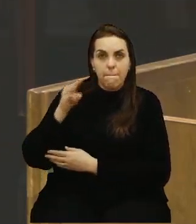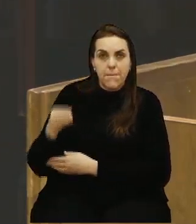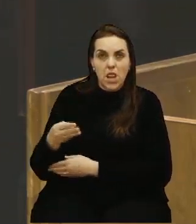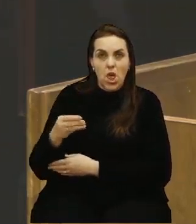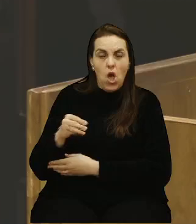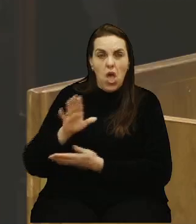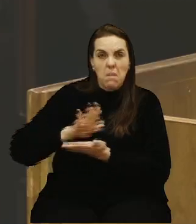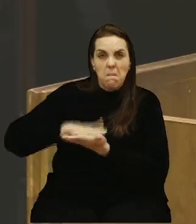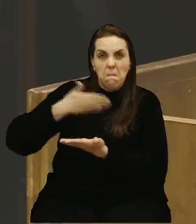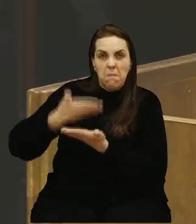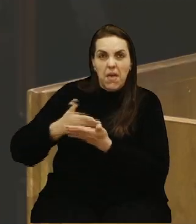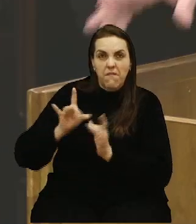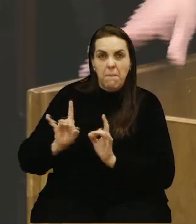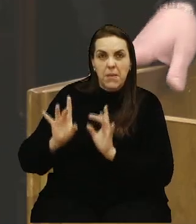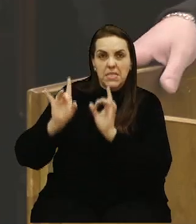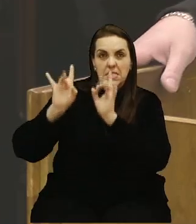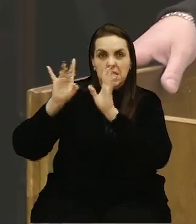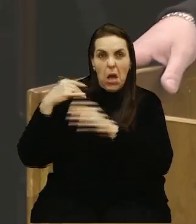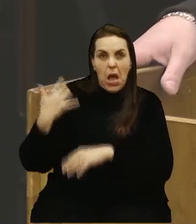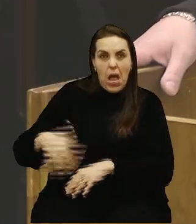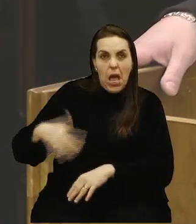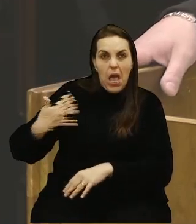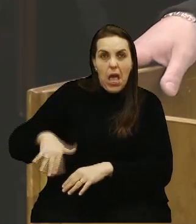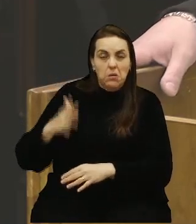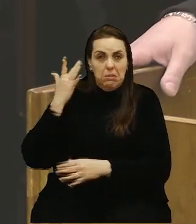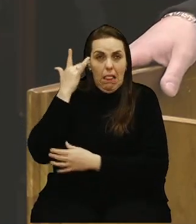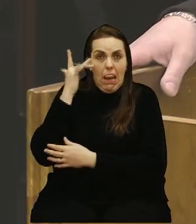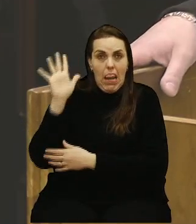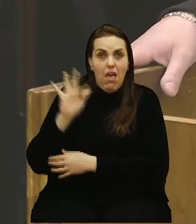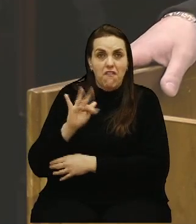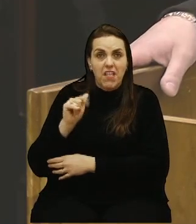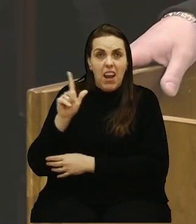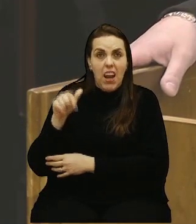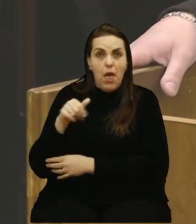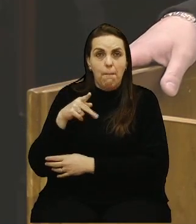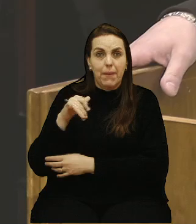filé, picanha, seja lá o que for que ele está comprando.